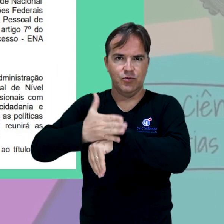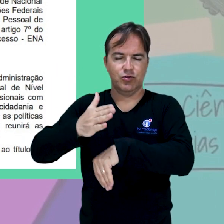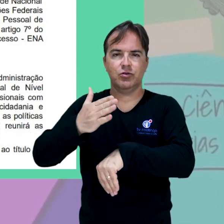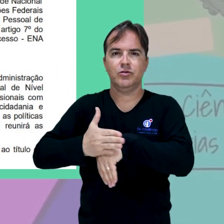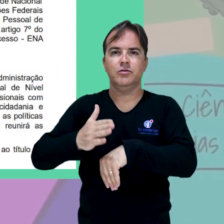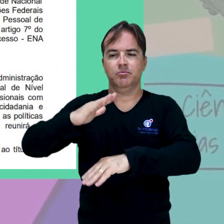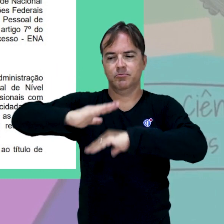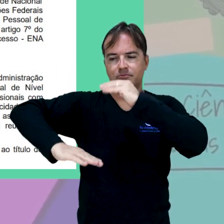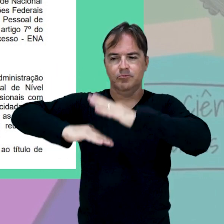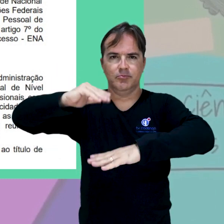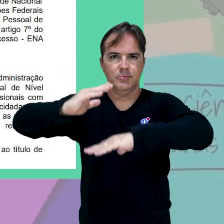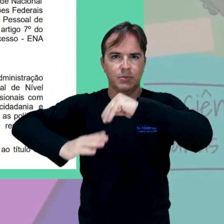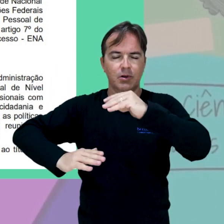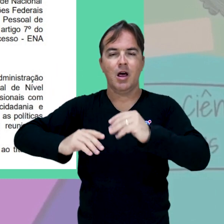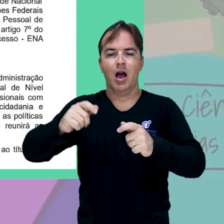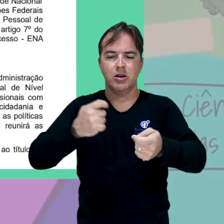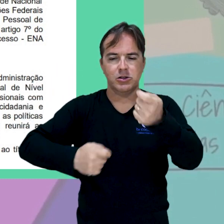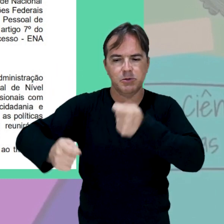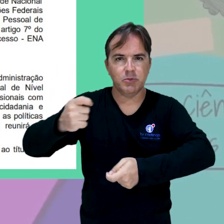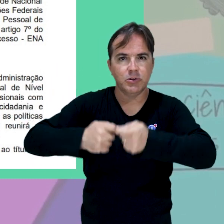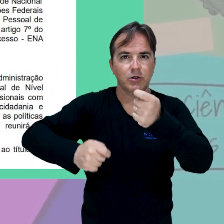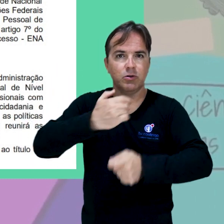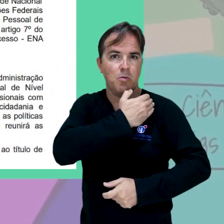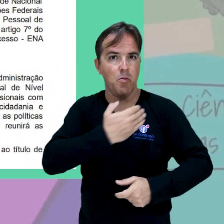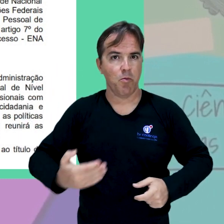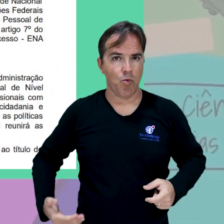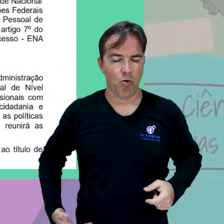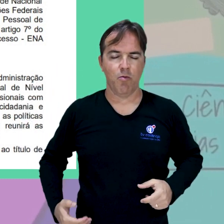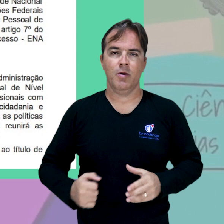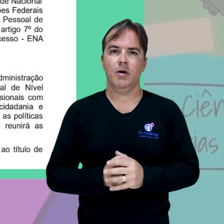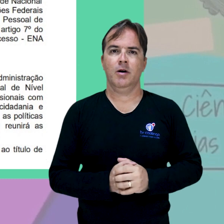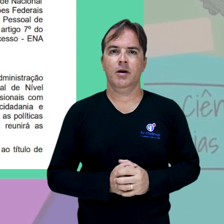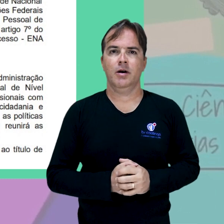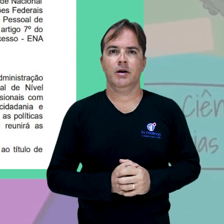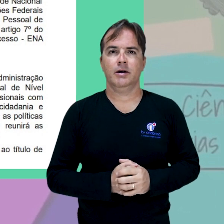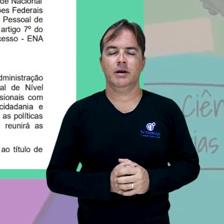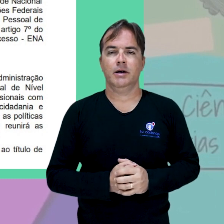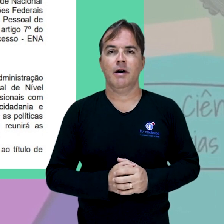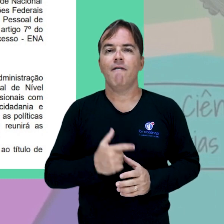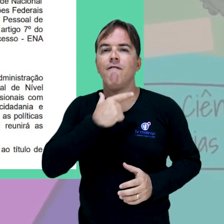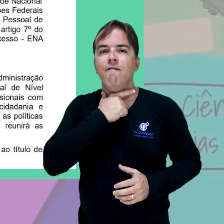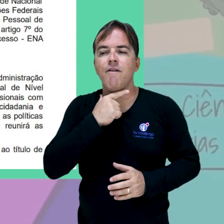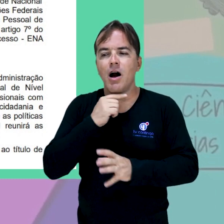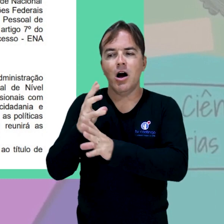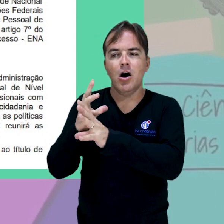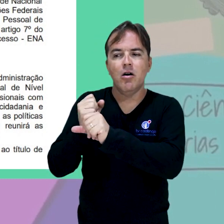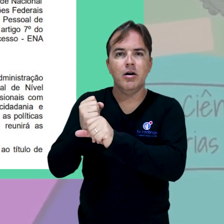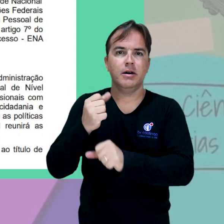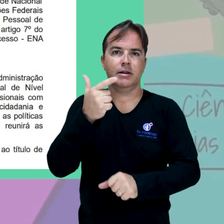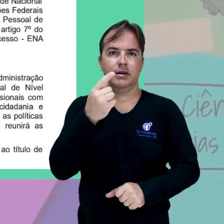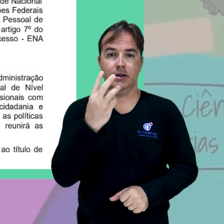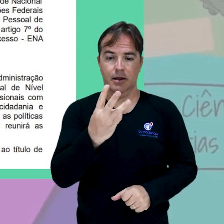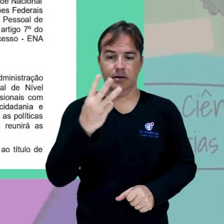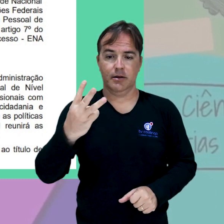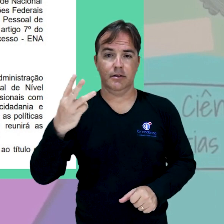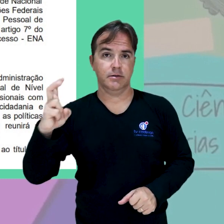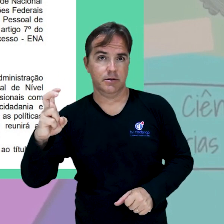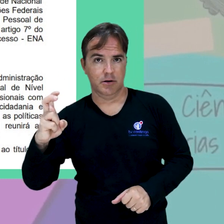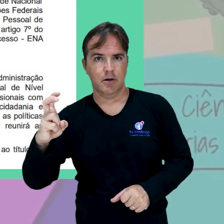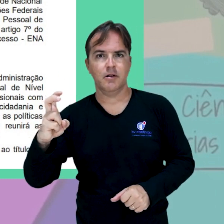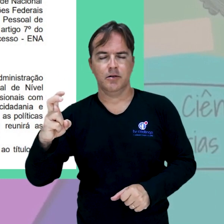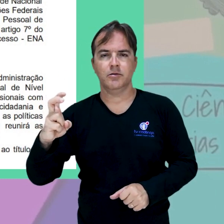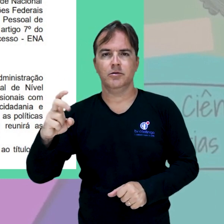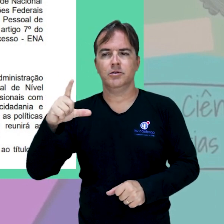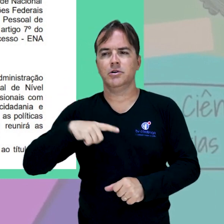Administração Pública em Rede Nacional, o PROFIAP. Ao todo, são ofertadas 335 vagas por